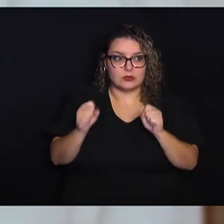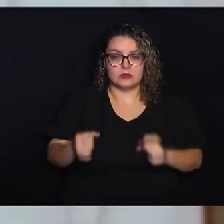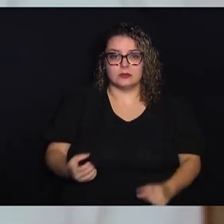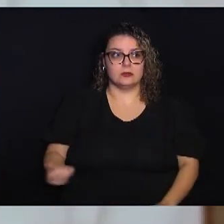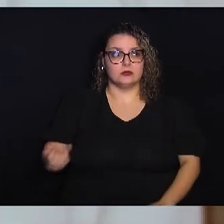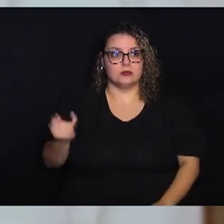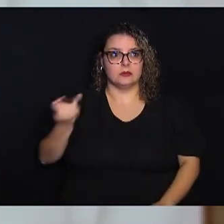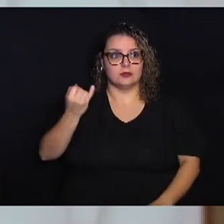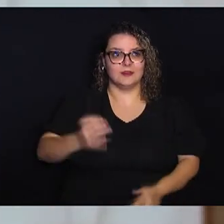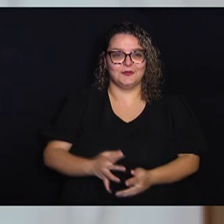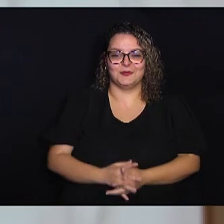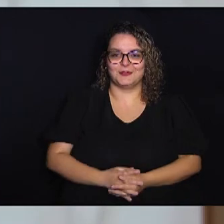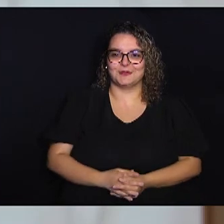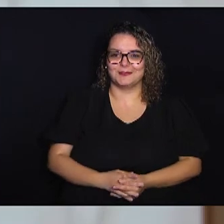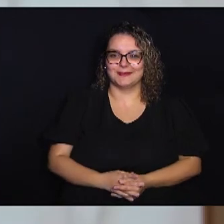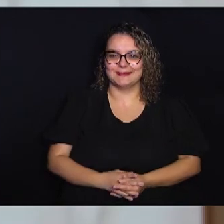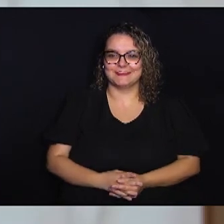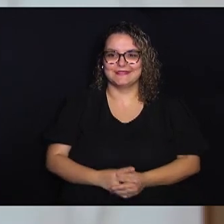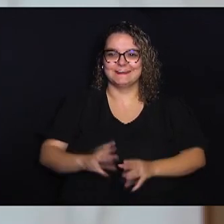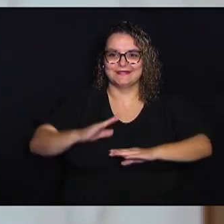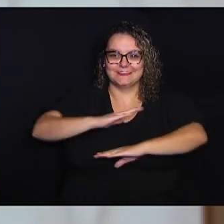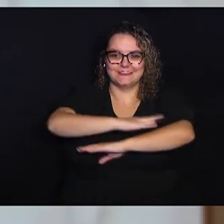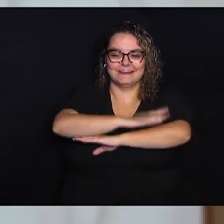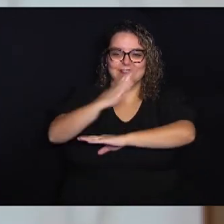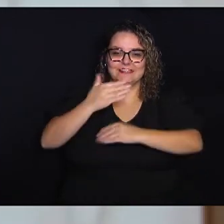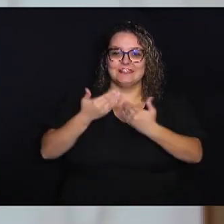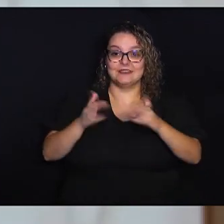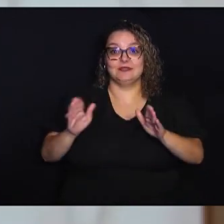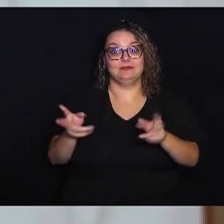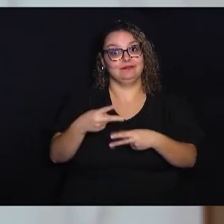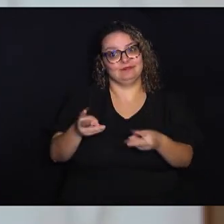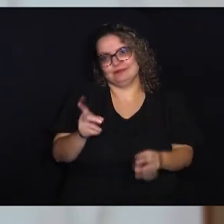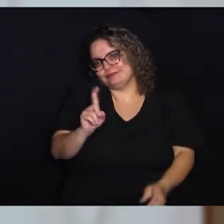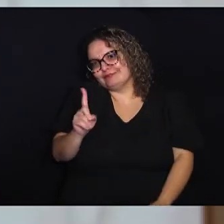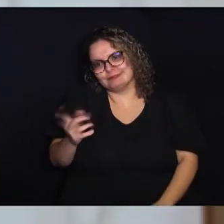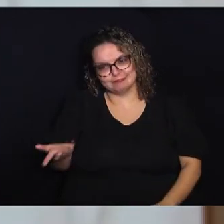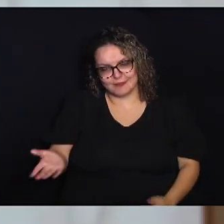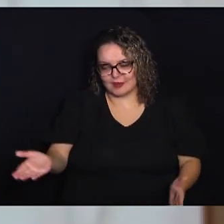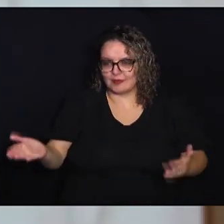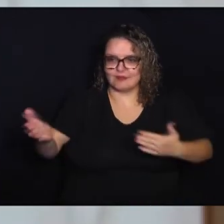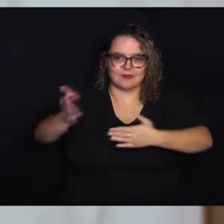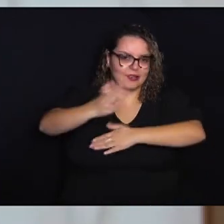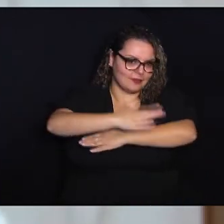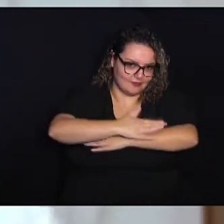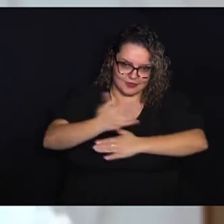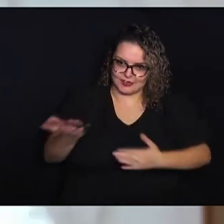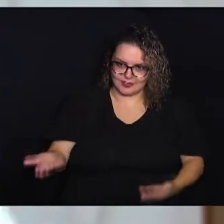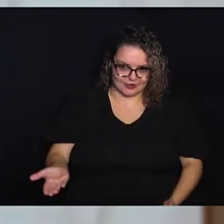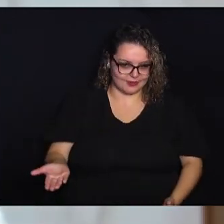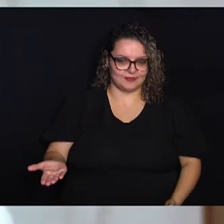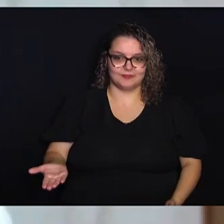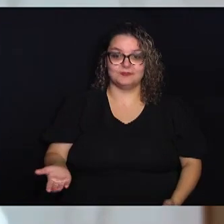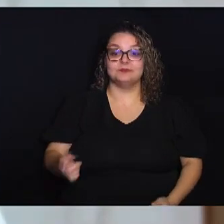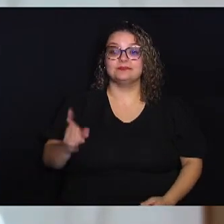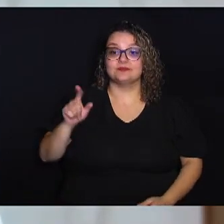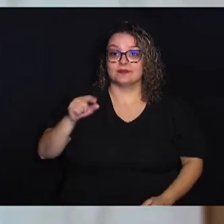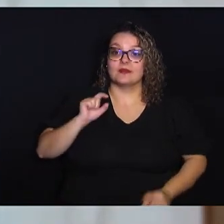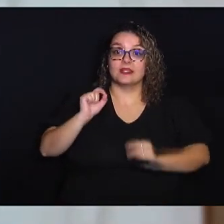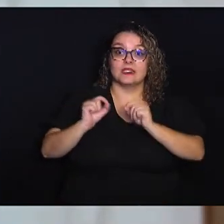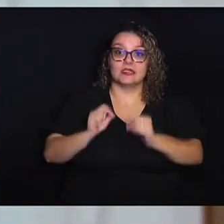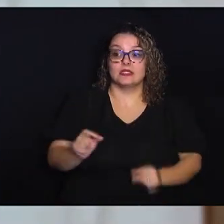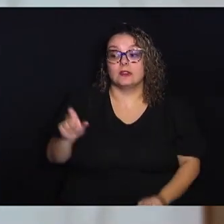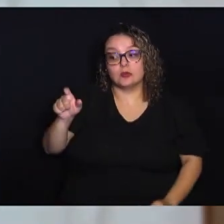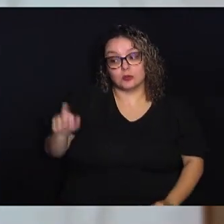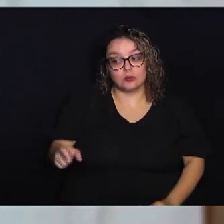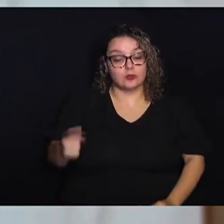importante. As pessoas vão deixar todas as janelas abertas para ventilar ali? Não, as janelas vão ficar fechadas. E aí, quem tem uma pessoa